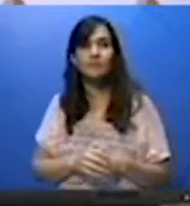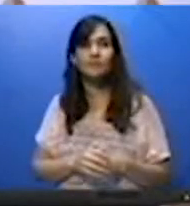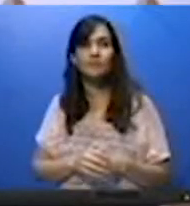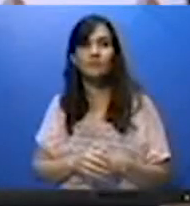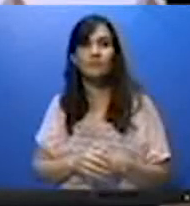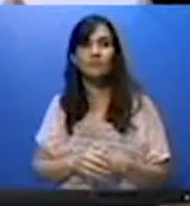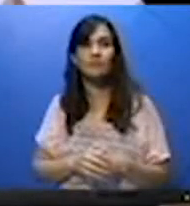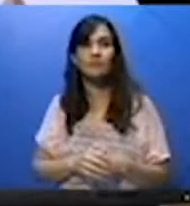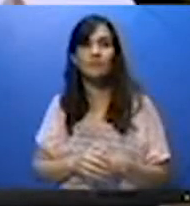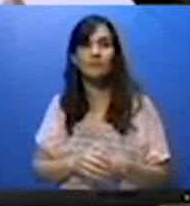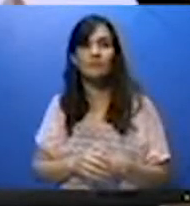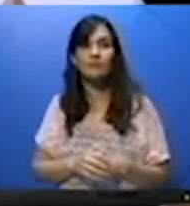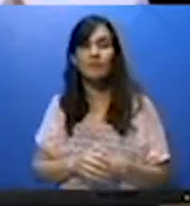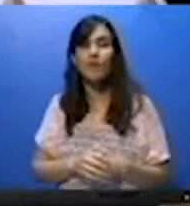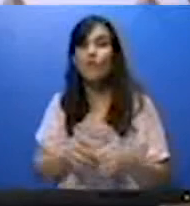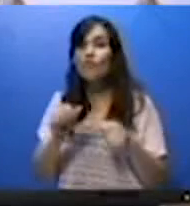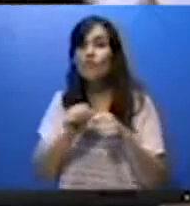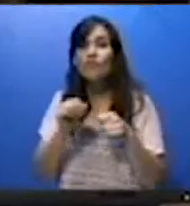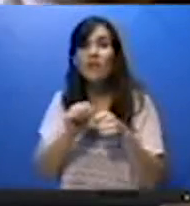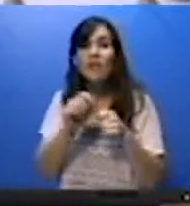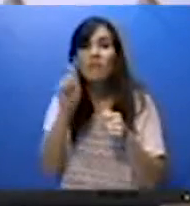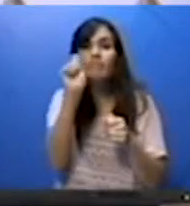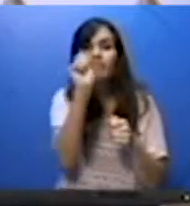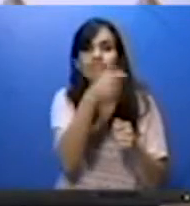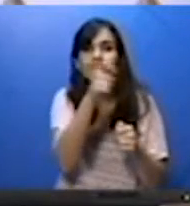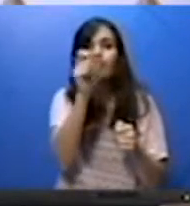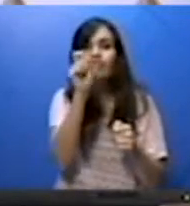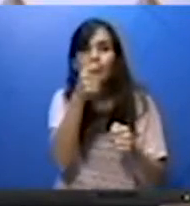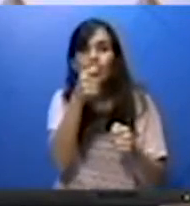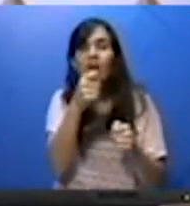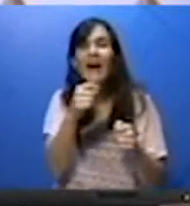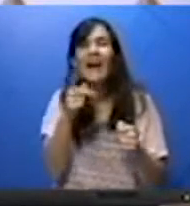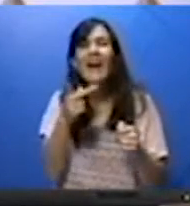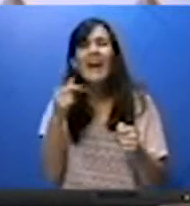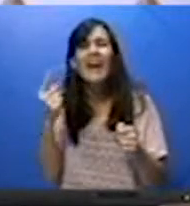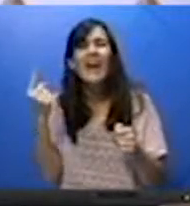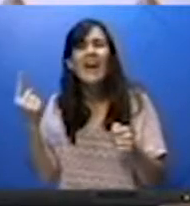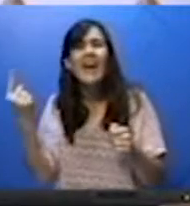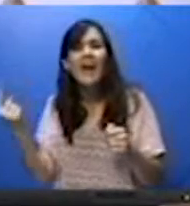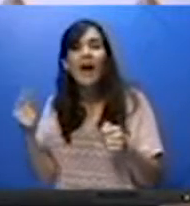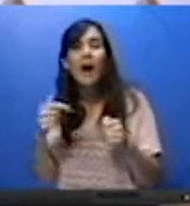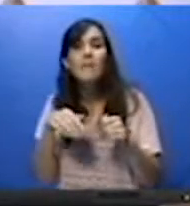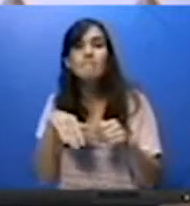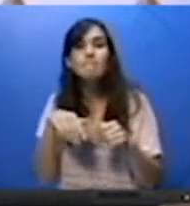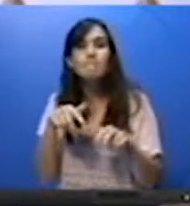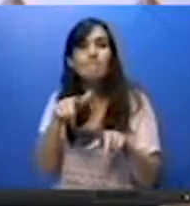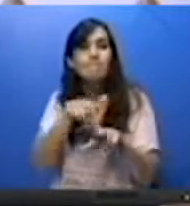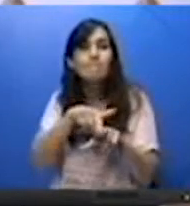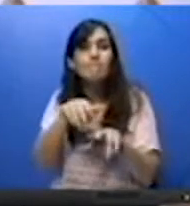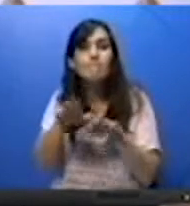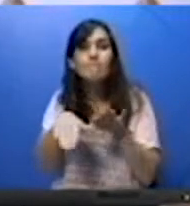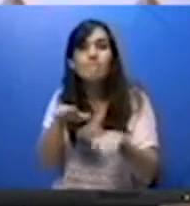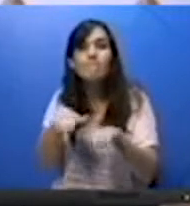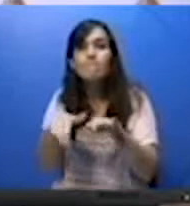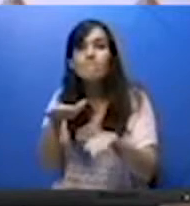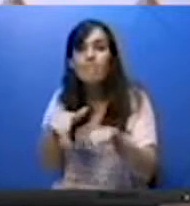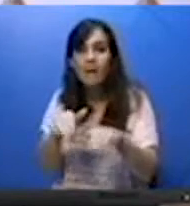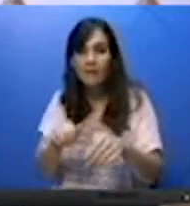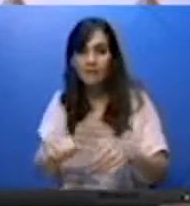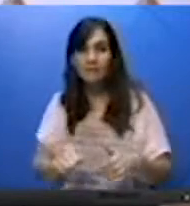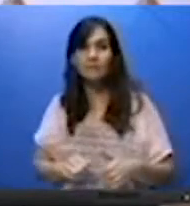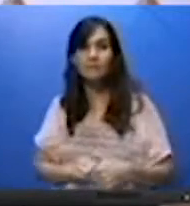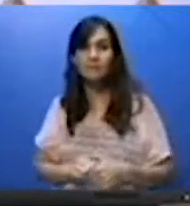gente olha aqui nós damos até o risco vermelho nossos choramos muito esta imagem muito essa questão visual